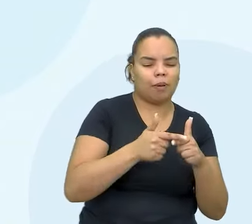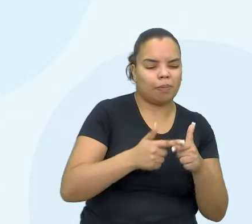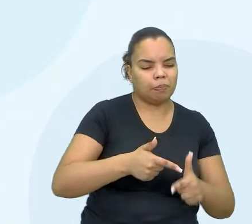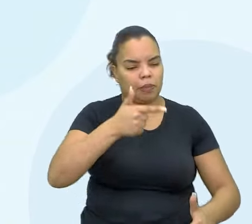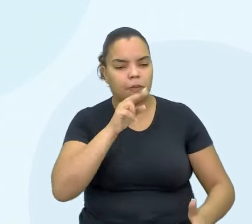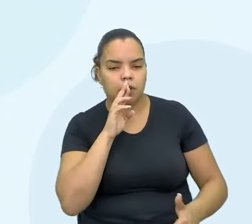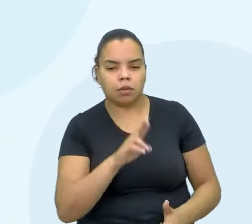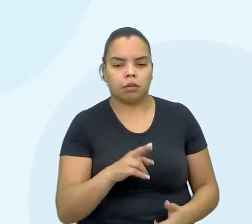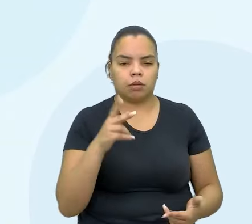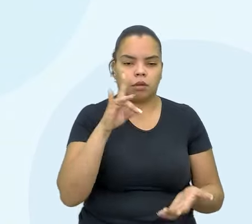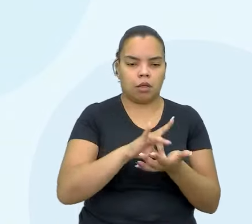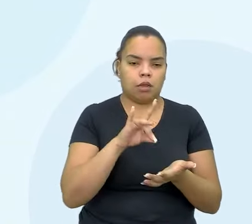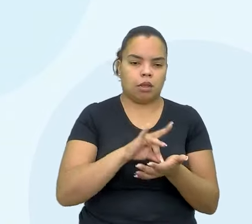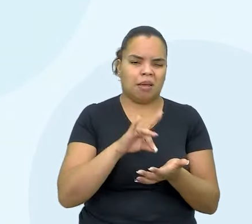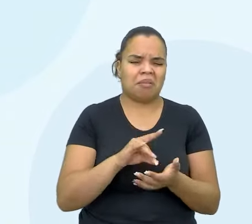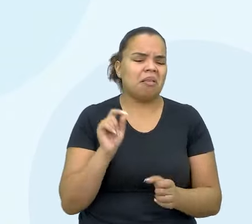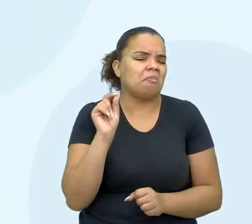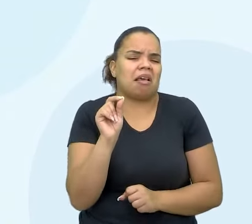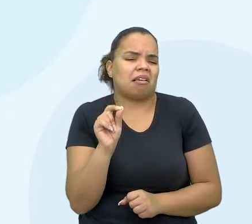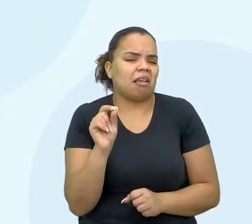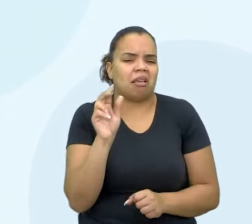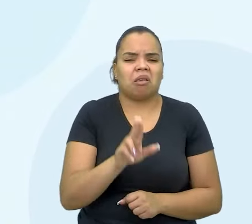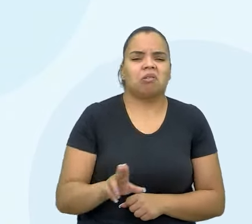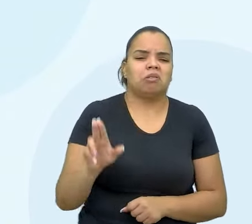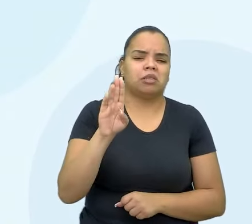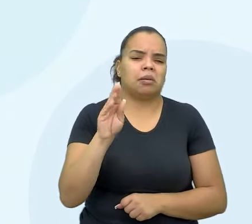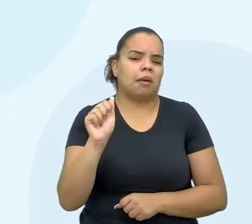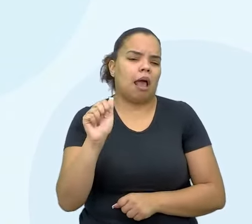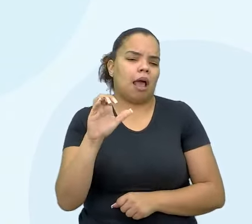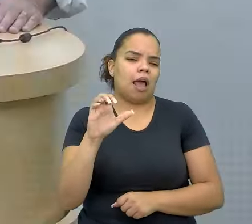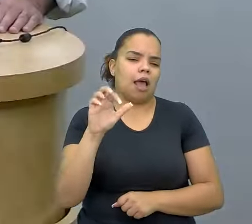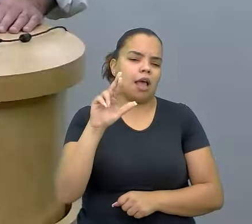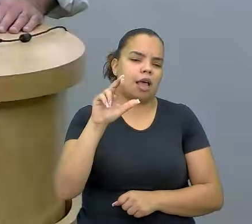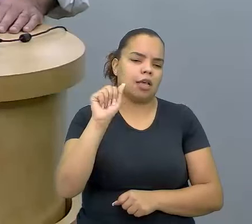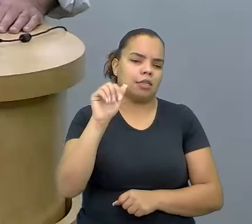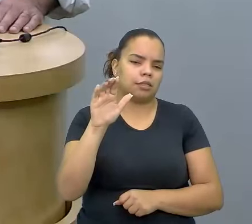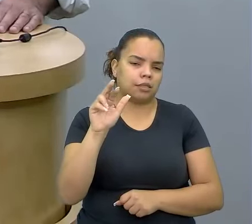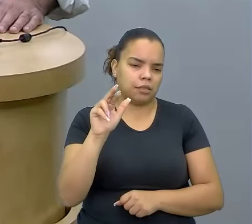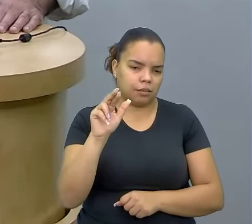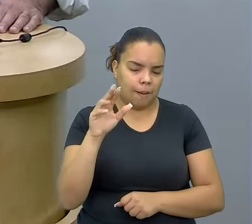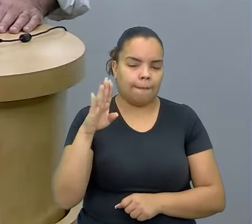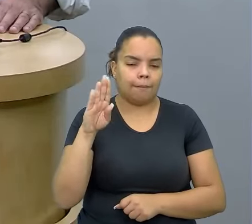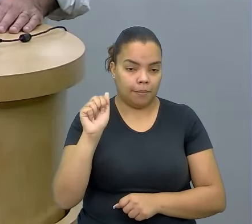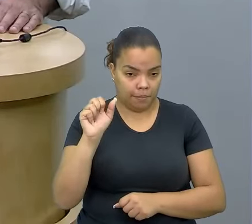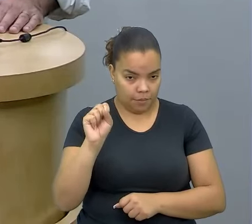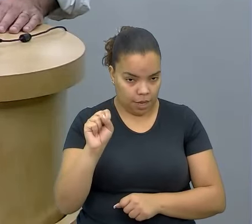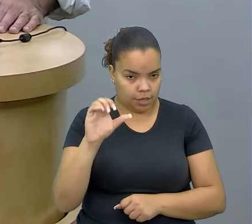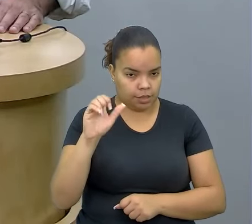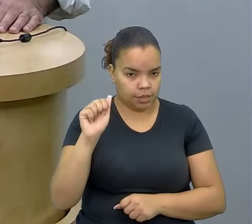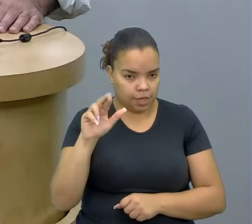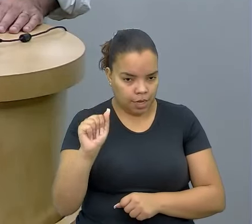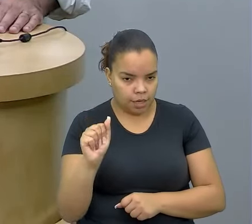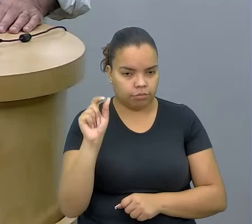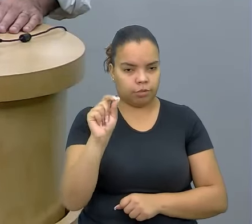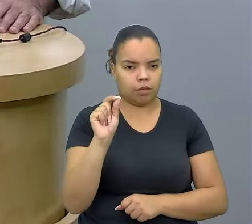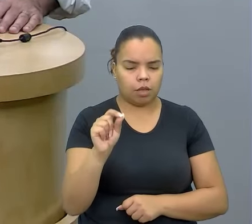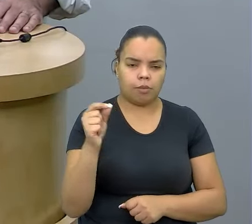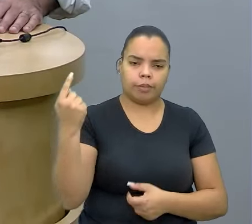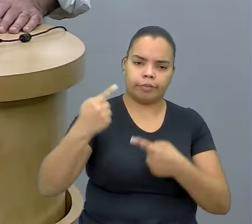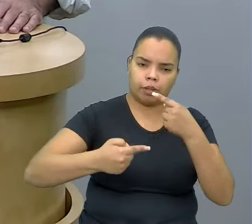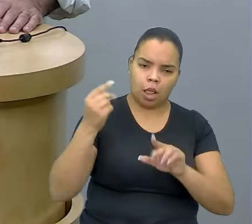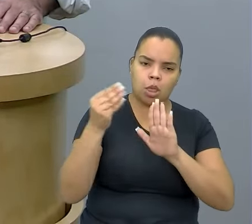Pra que usa máscara, professor Vanderlei? Exatamente. Certo? Então, assim, a gente traz essas formações, esses componentes novos,